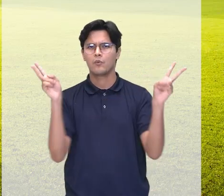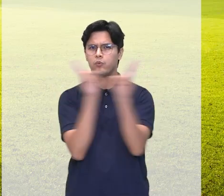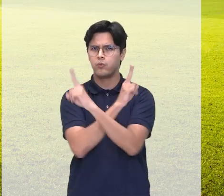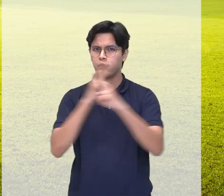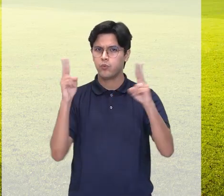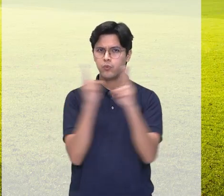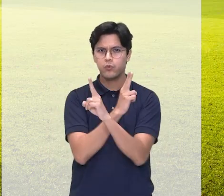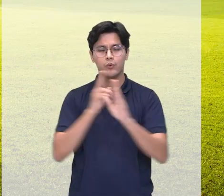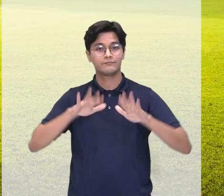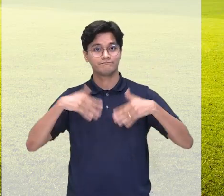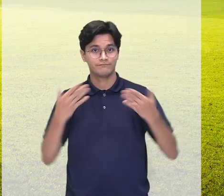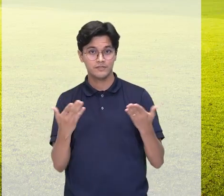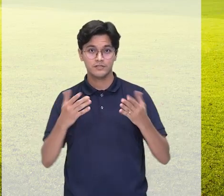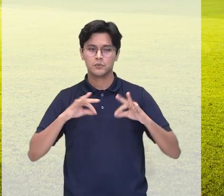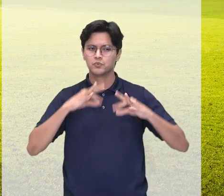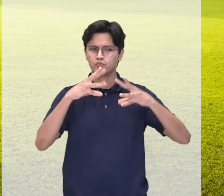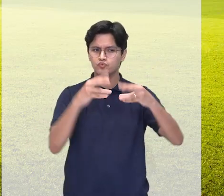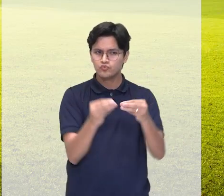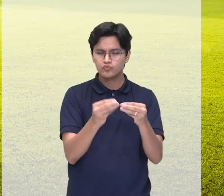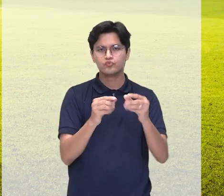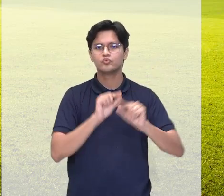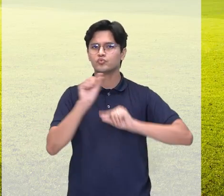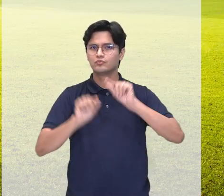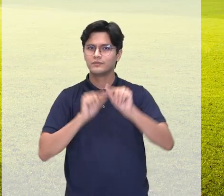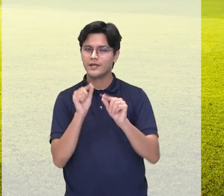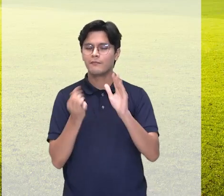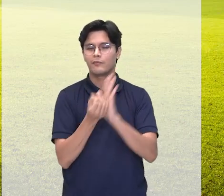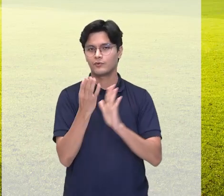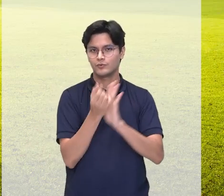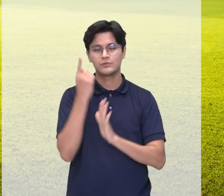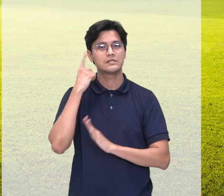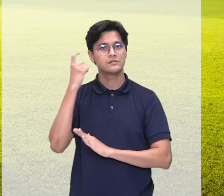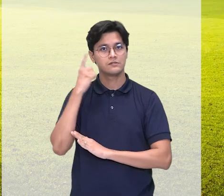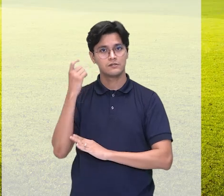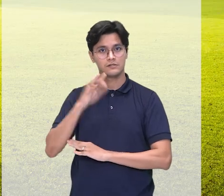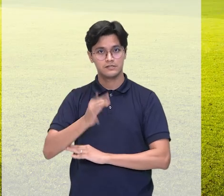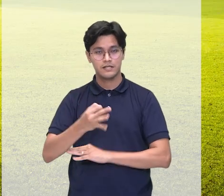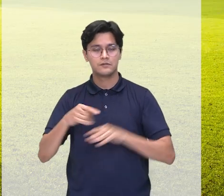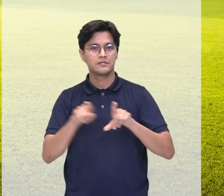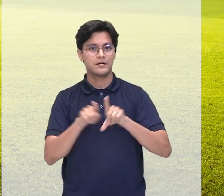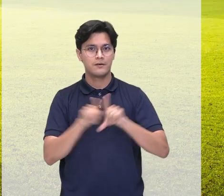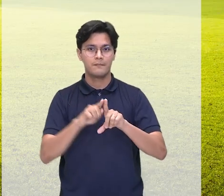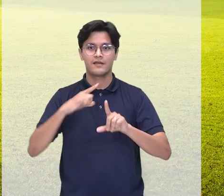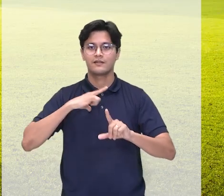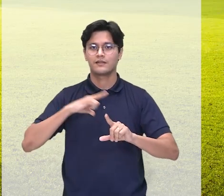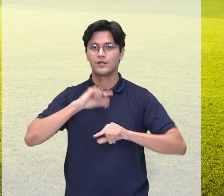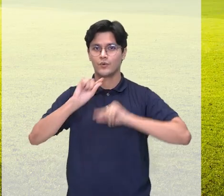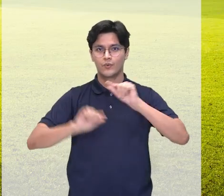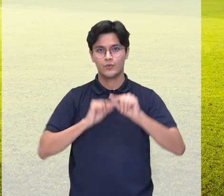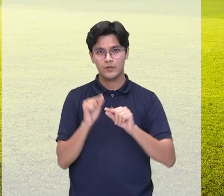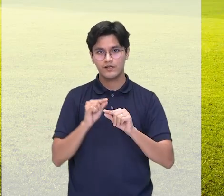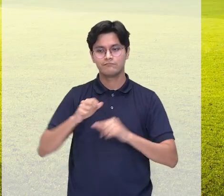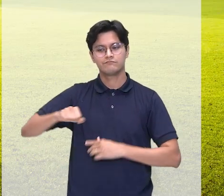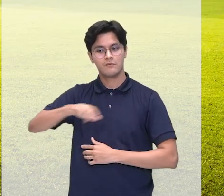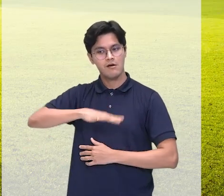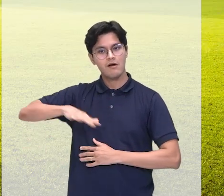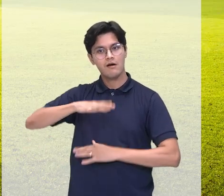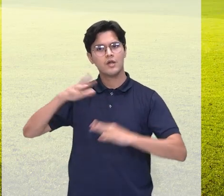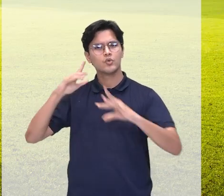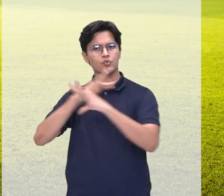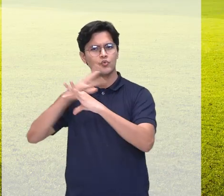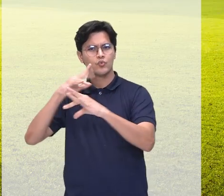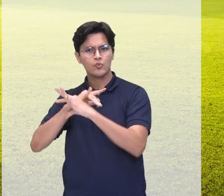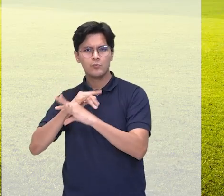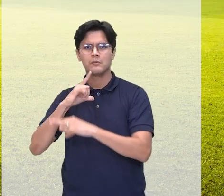ambiente tranquilo para relaxar. Nós também temos os sons urbanos, quando estamos